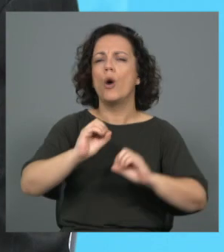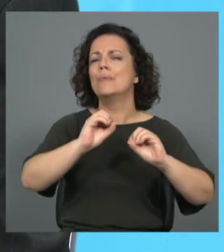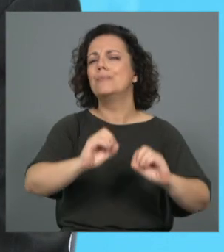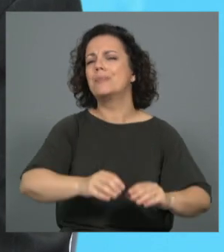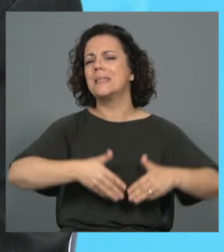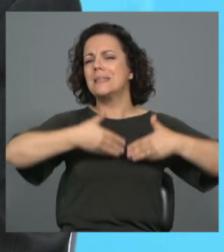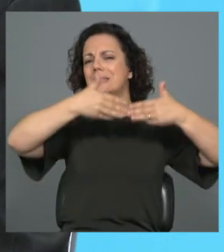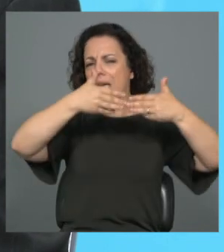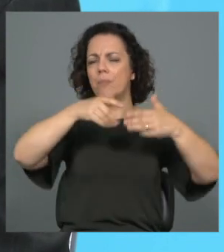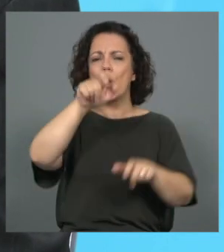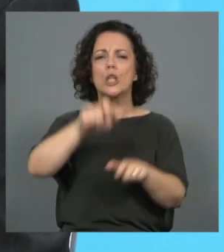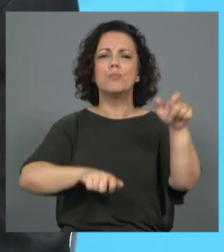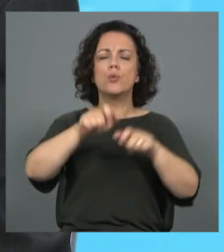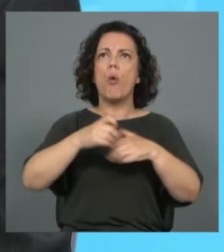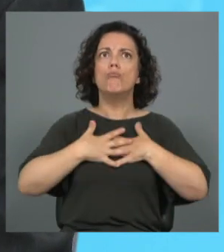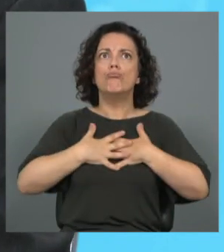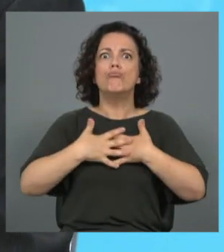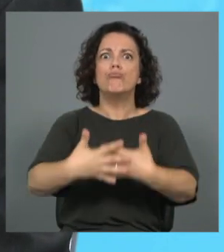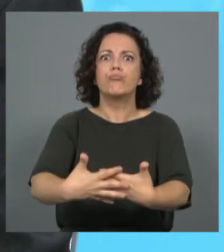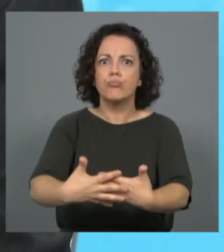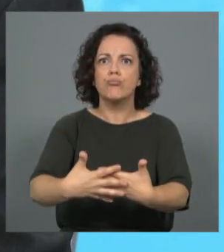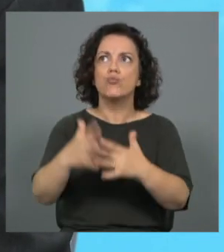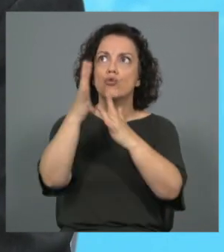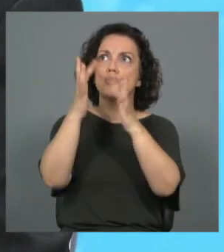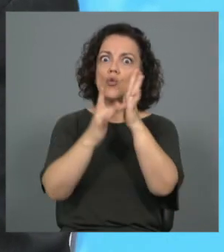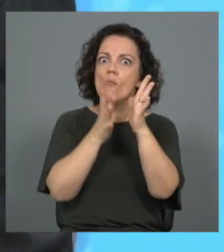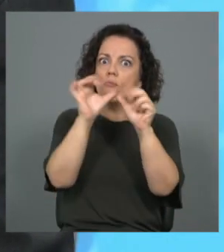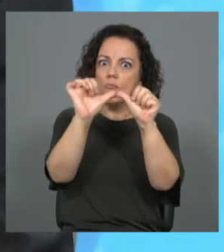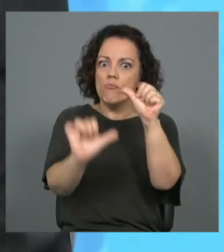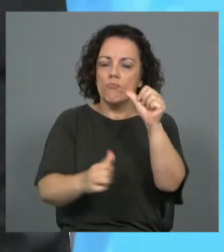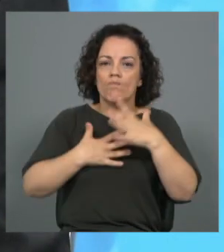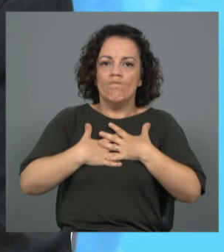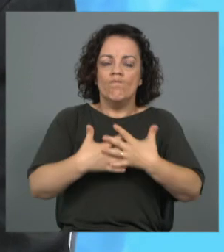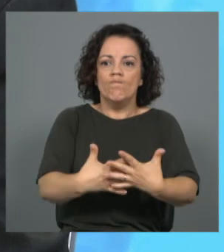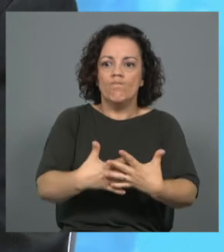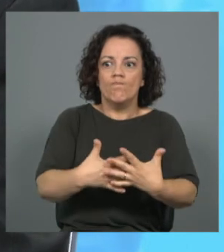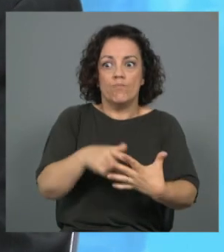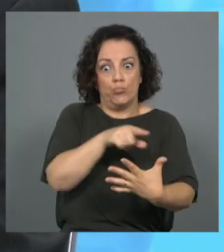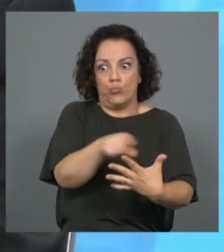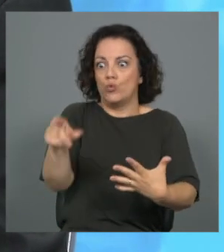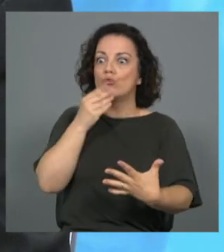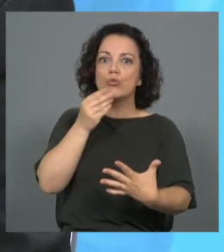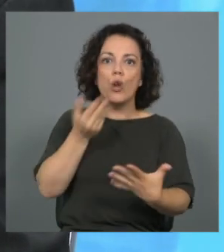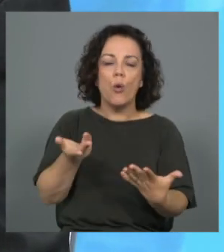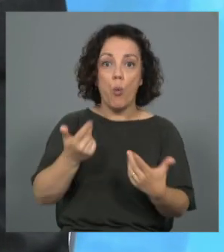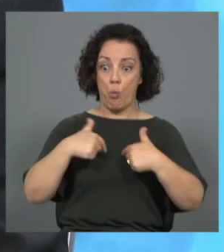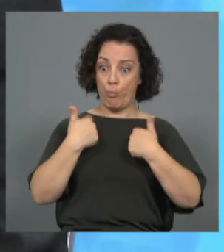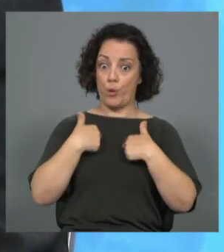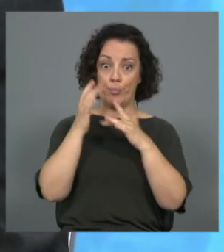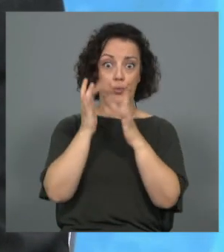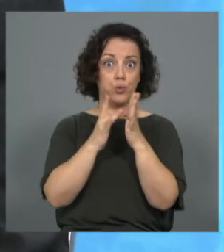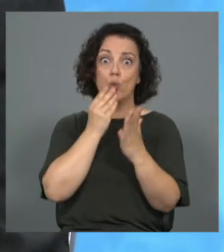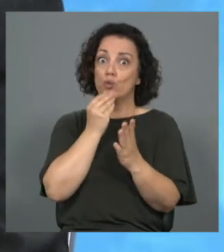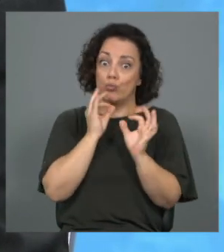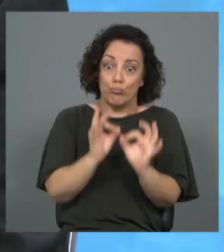à mensagem de Jesus eram judeus. Jesus era judeu, os apóstolos são todos